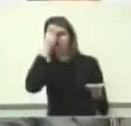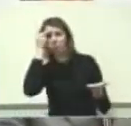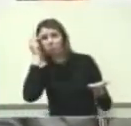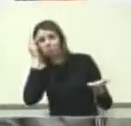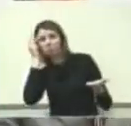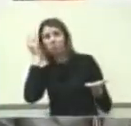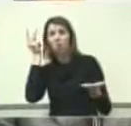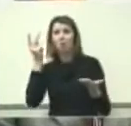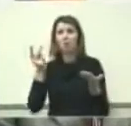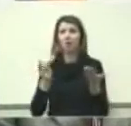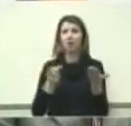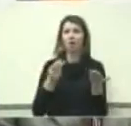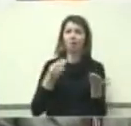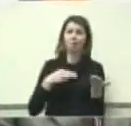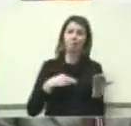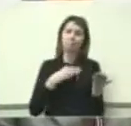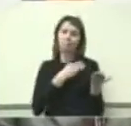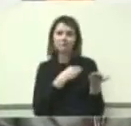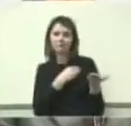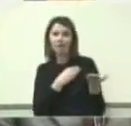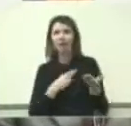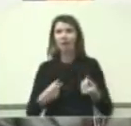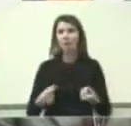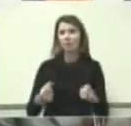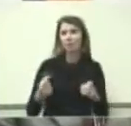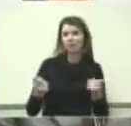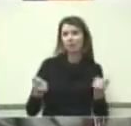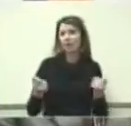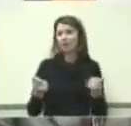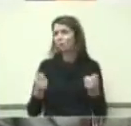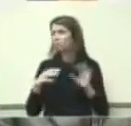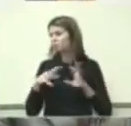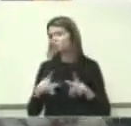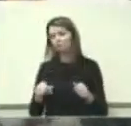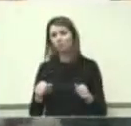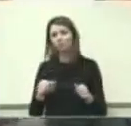nossa vida ministerial na nossa vida Econômica enfim